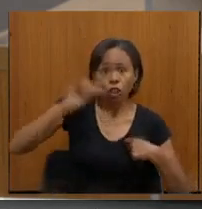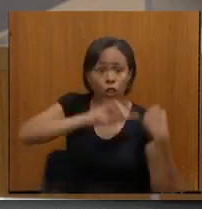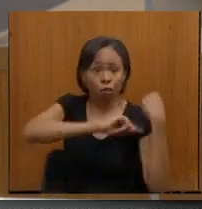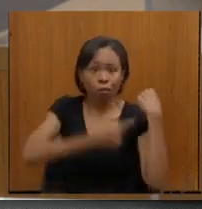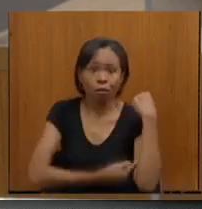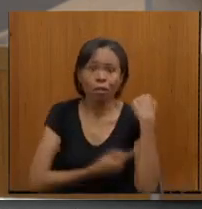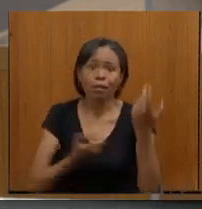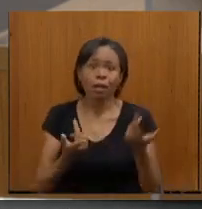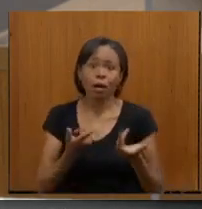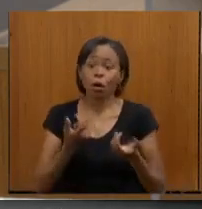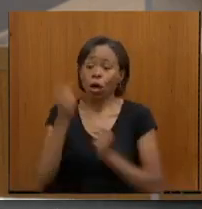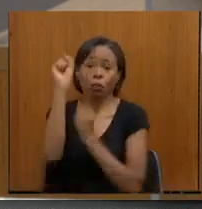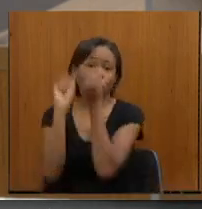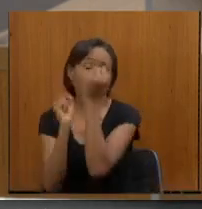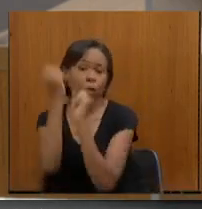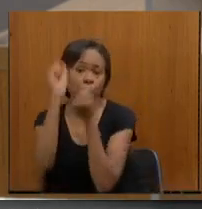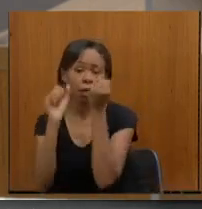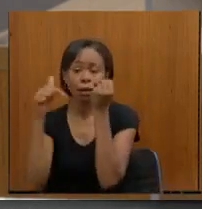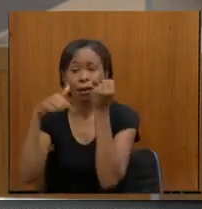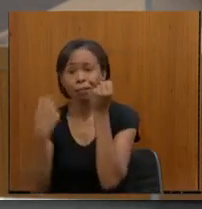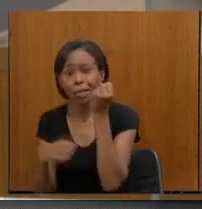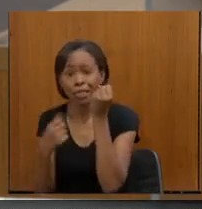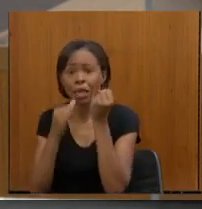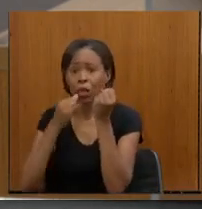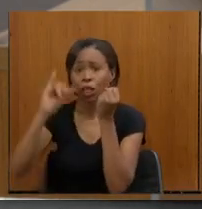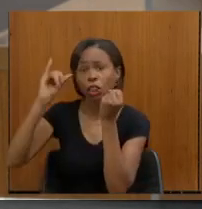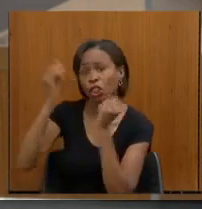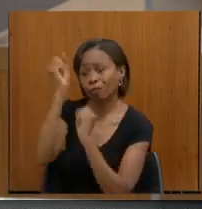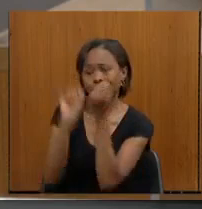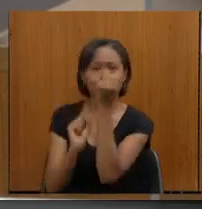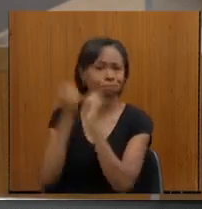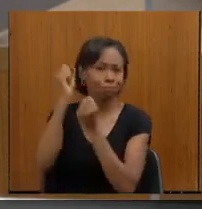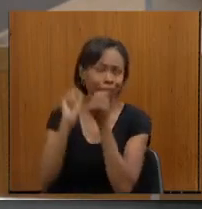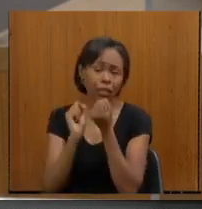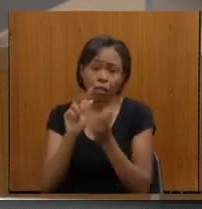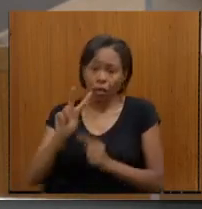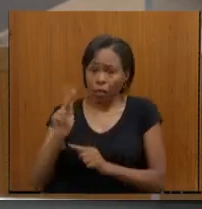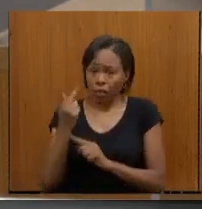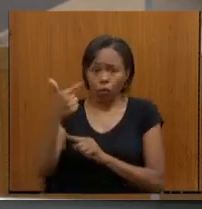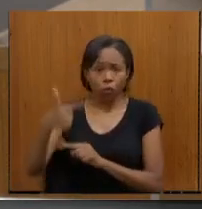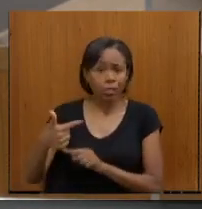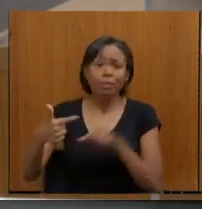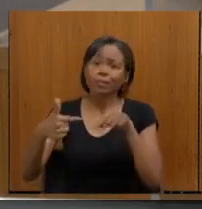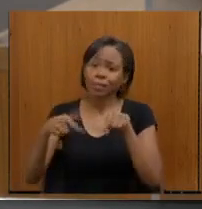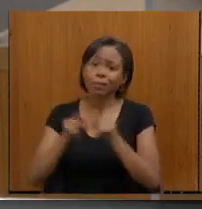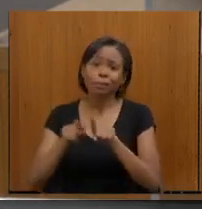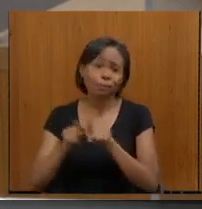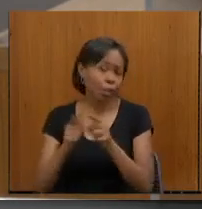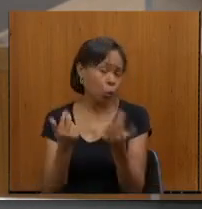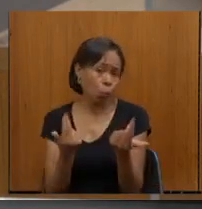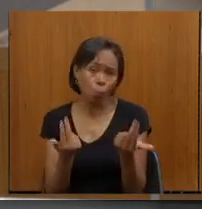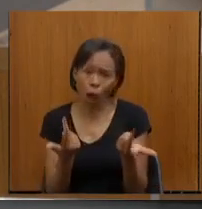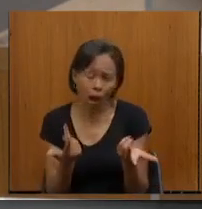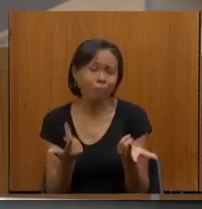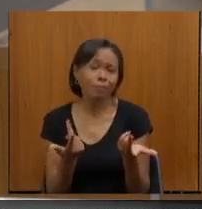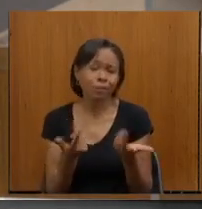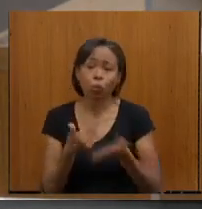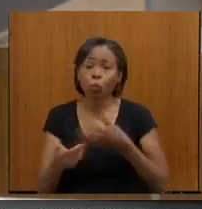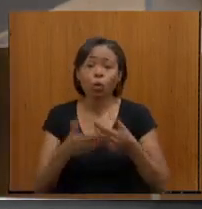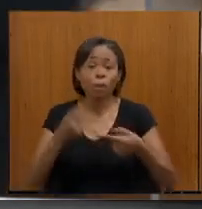então é o que o hidrogênio é diferente então todas as políticas que de uma forma ou de outra